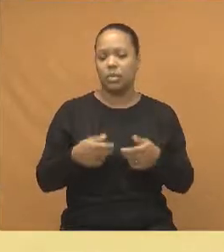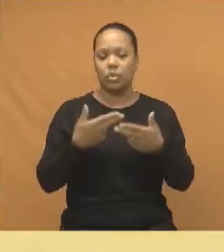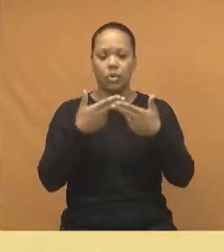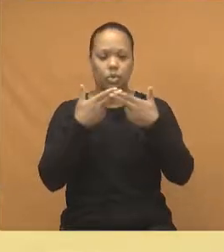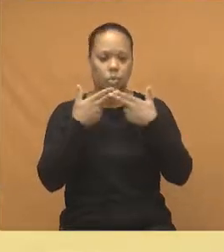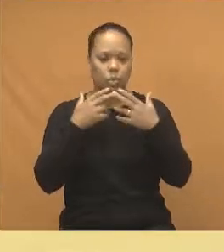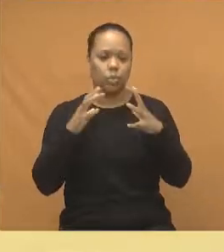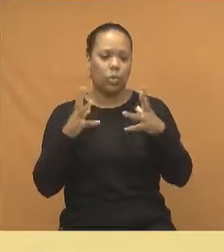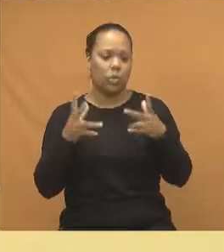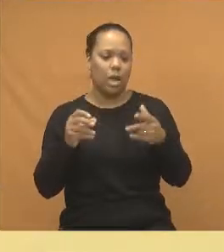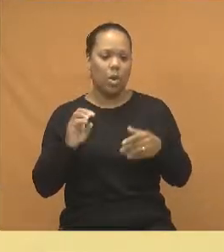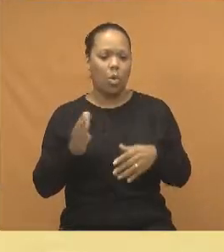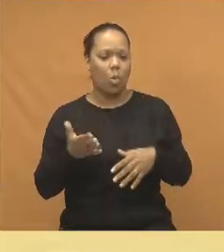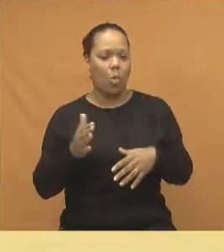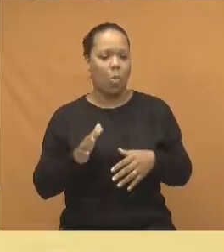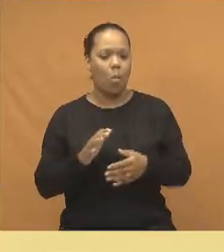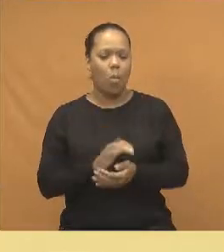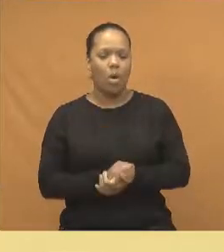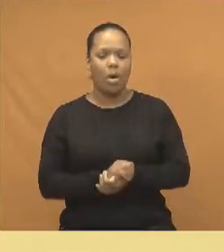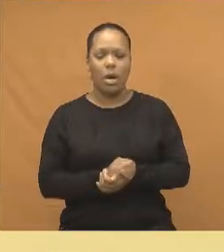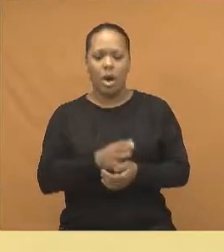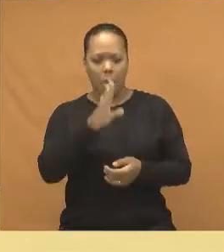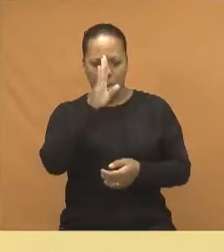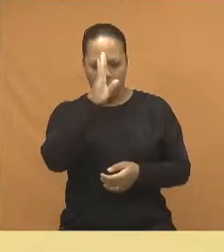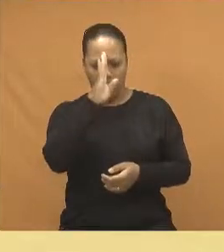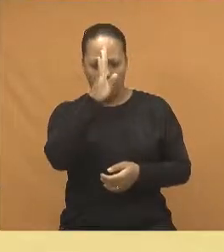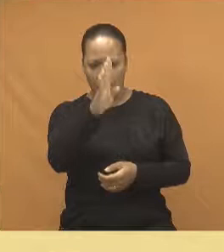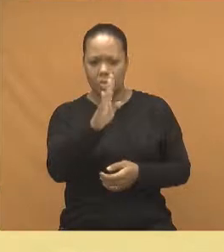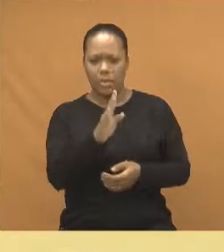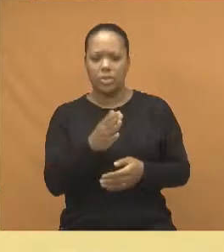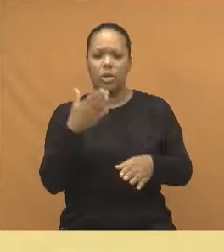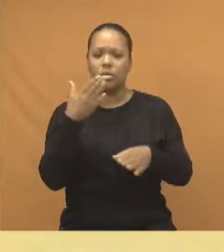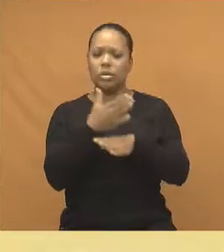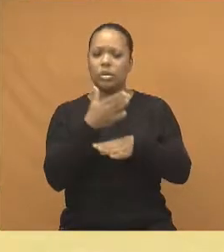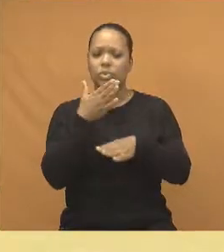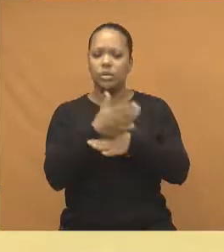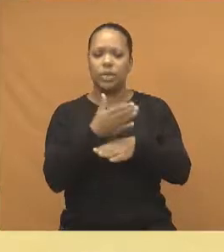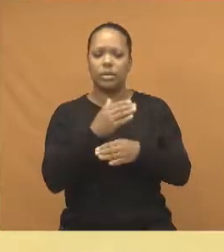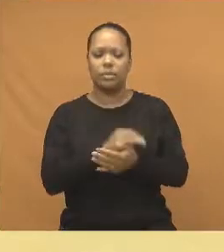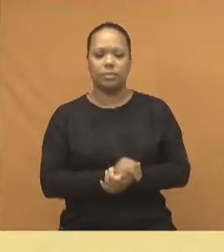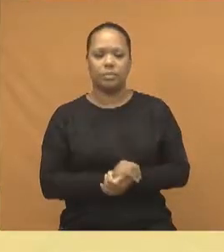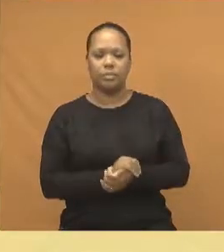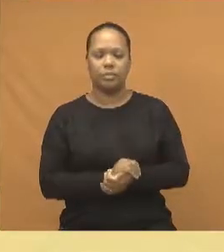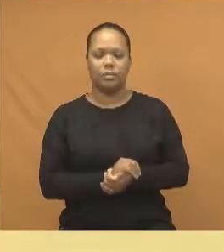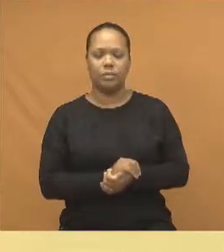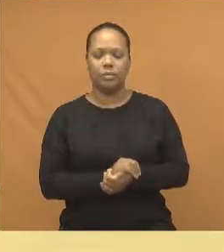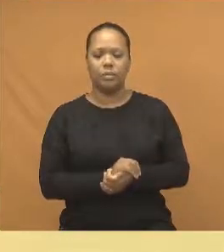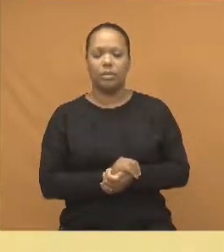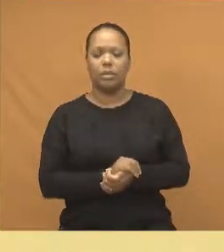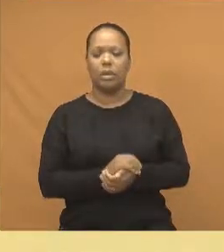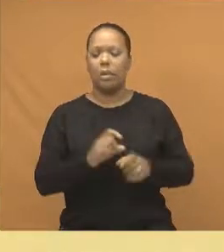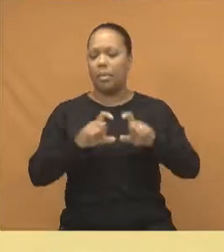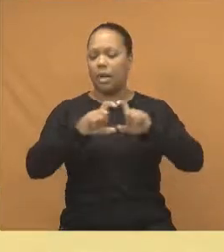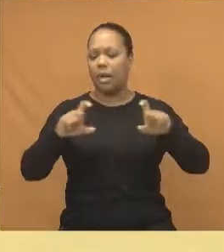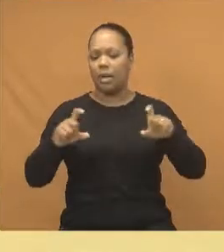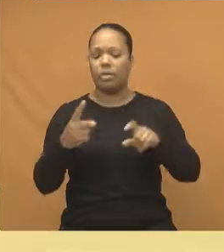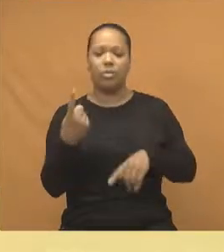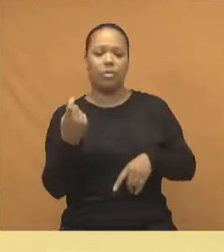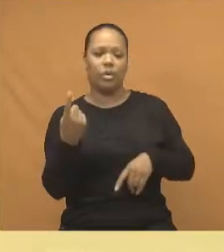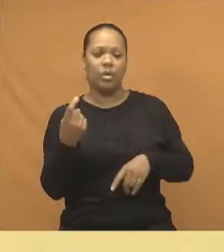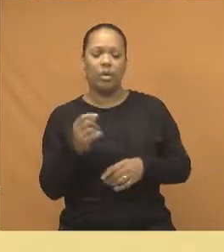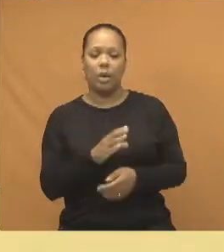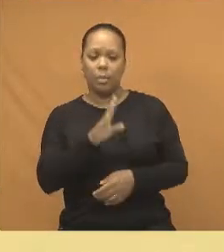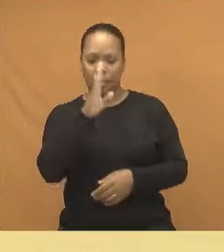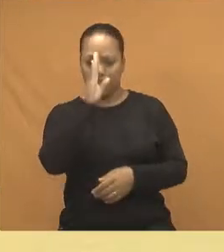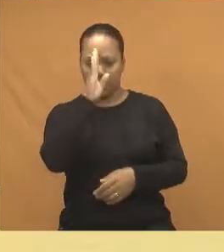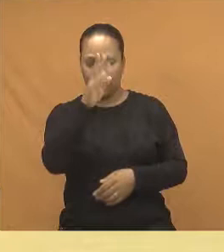parcial, dando-lhes prioridade no atendimento. Parágrafo único. A